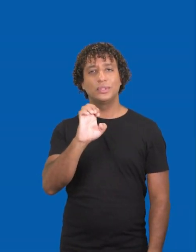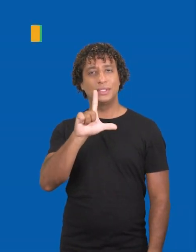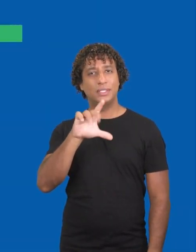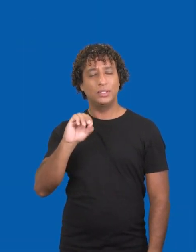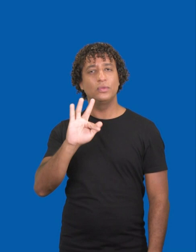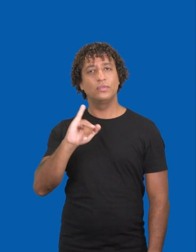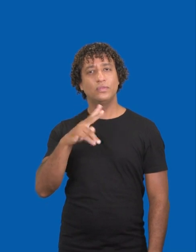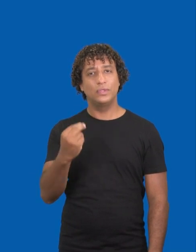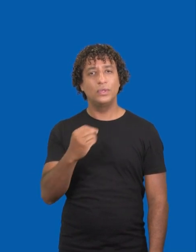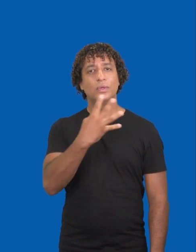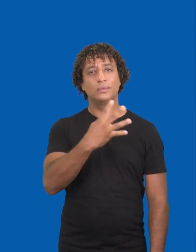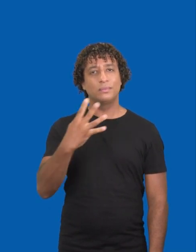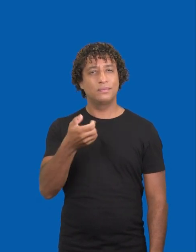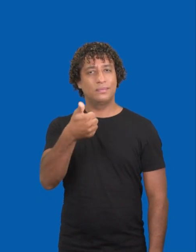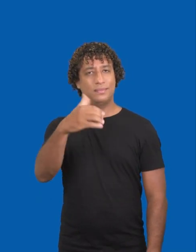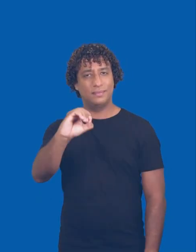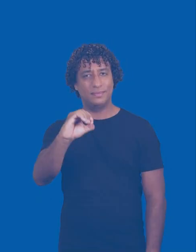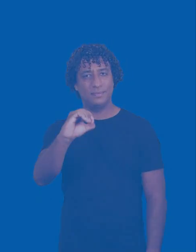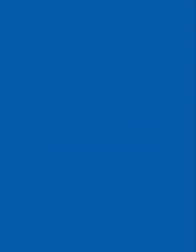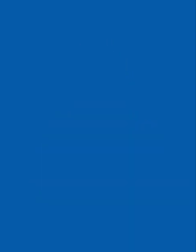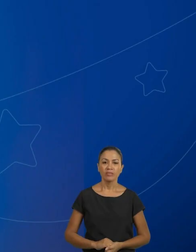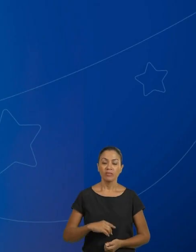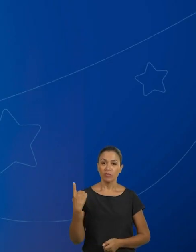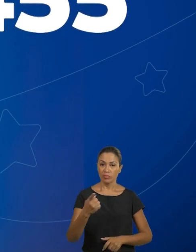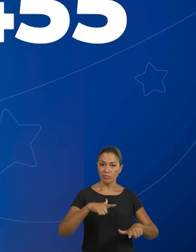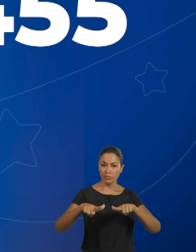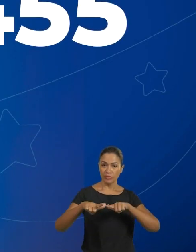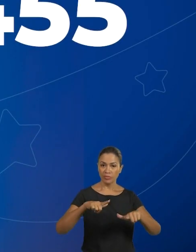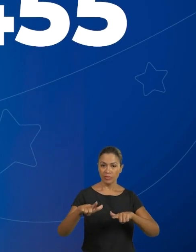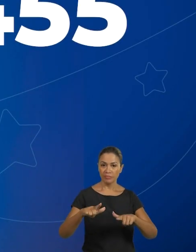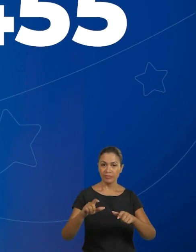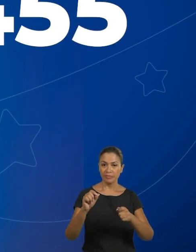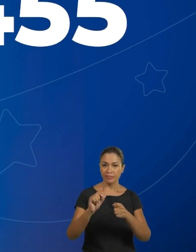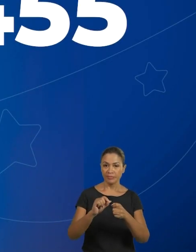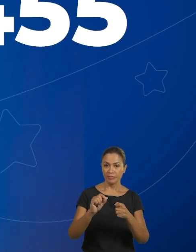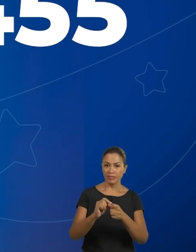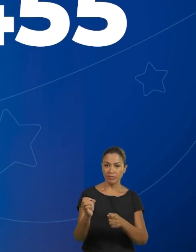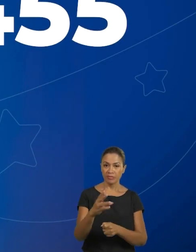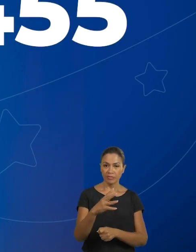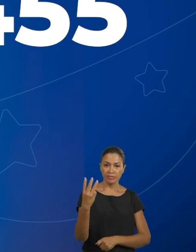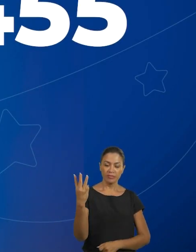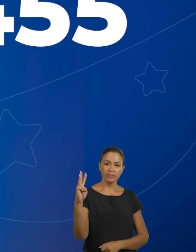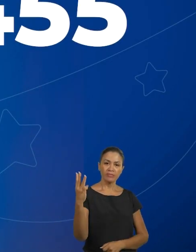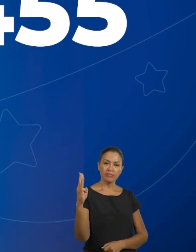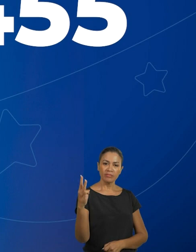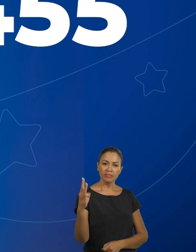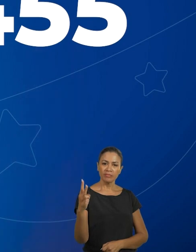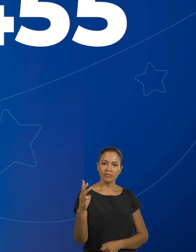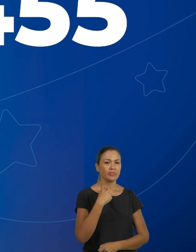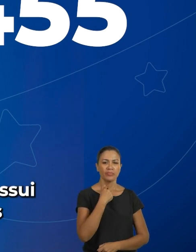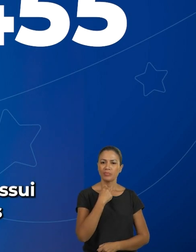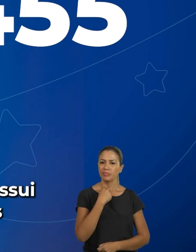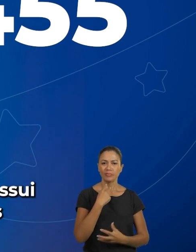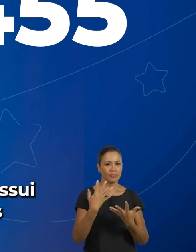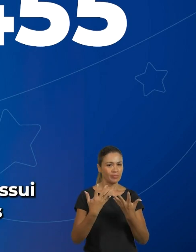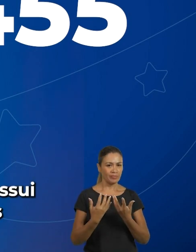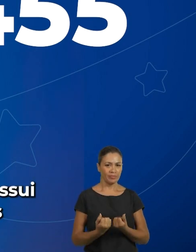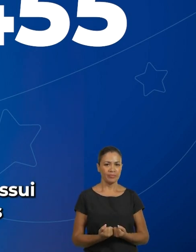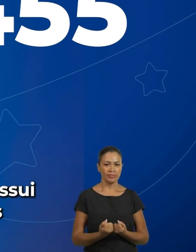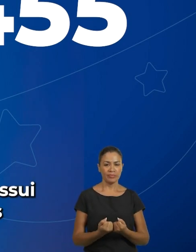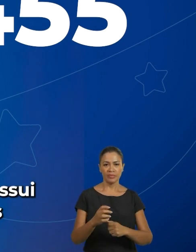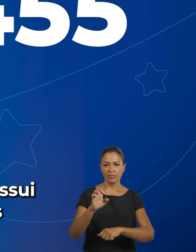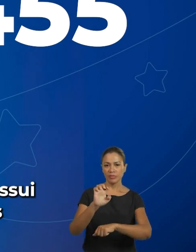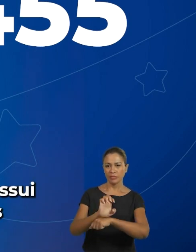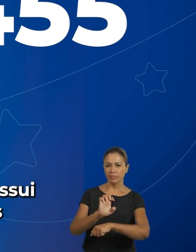maranhenses. Juscelino Filho, 4410. O nosso trabalho é para a construção de um novo Maranhão, pois não